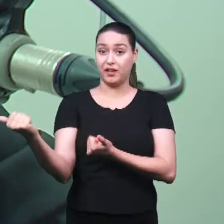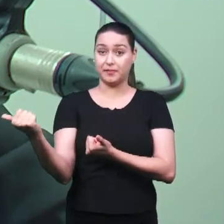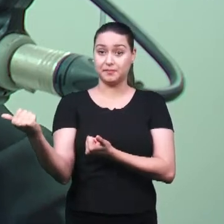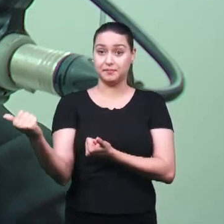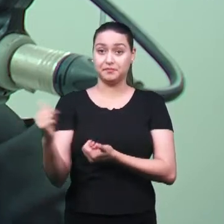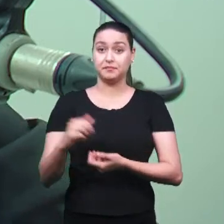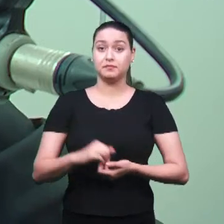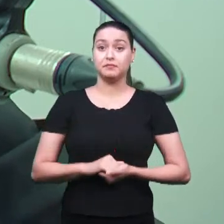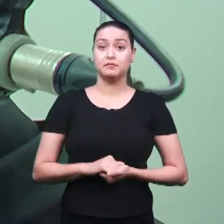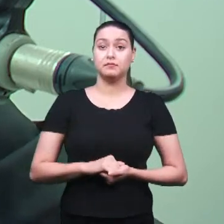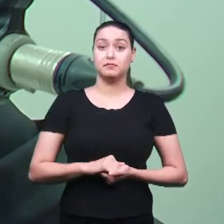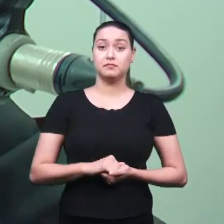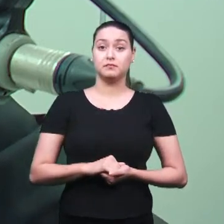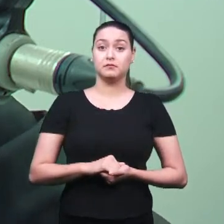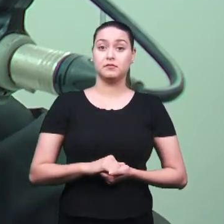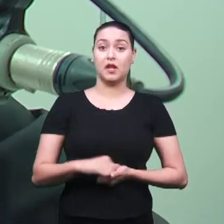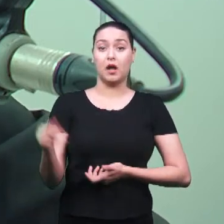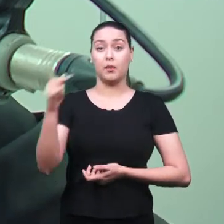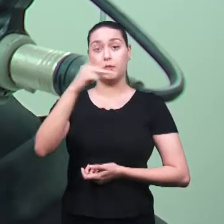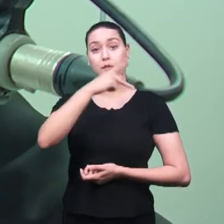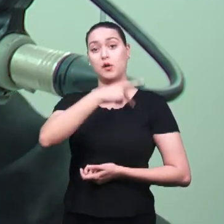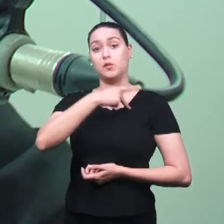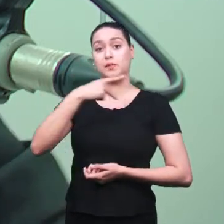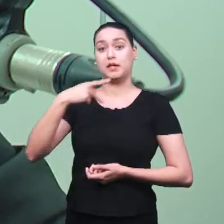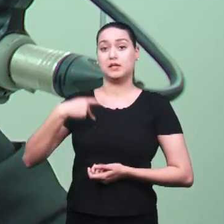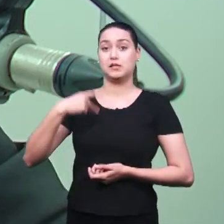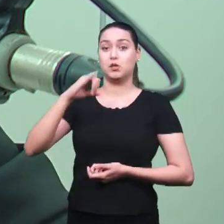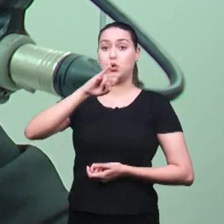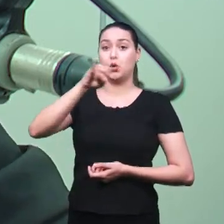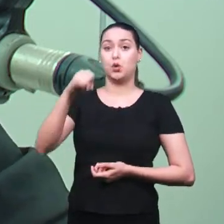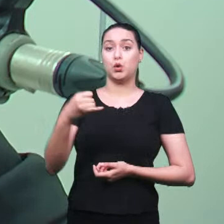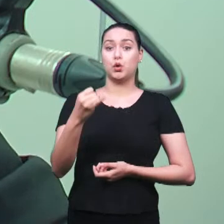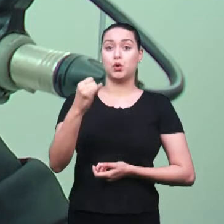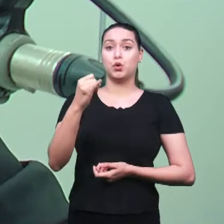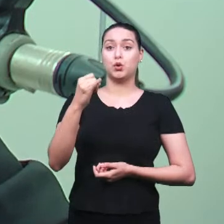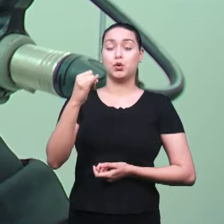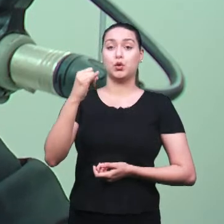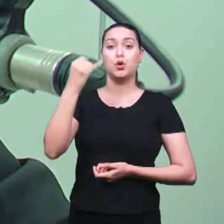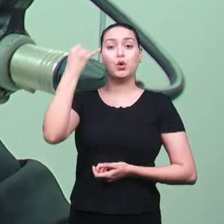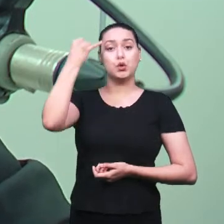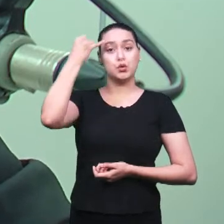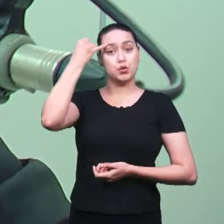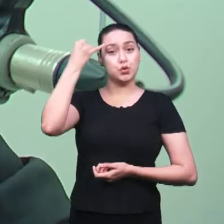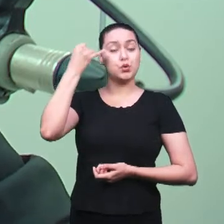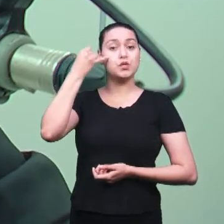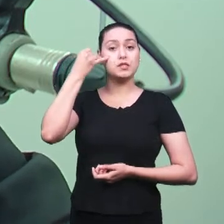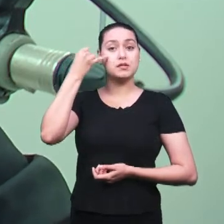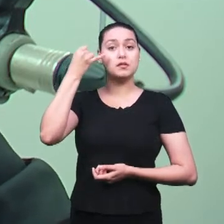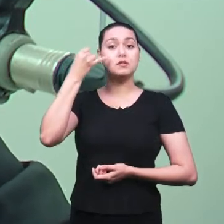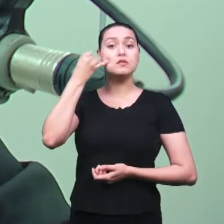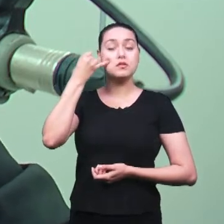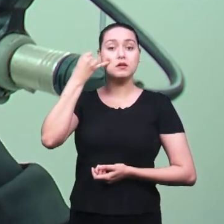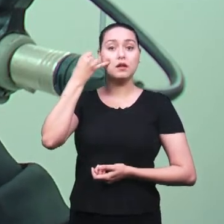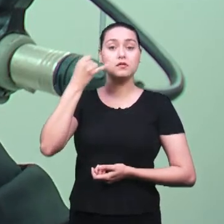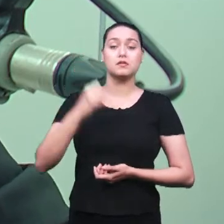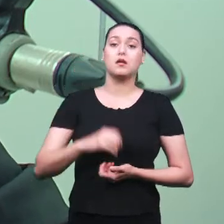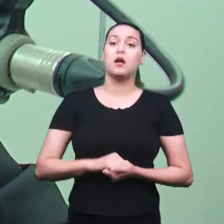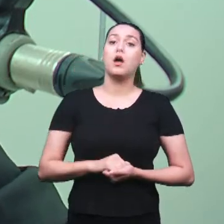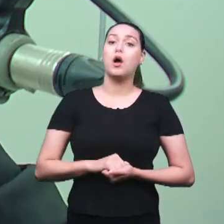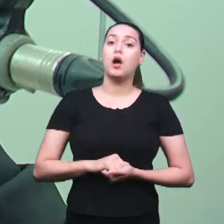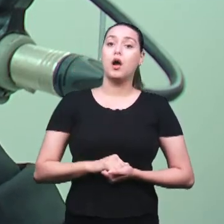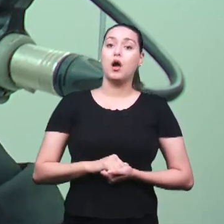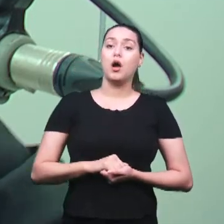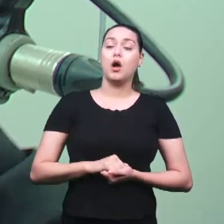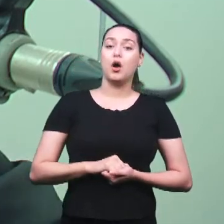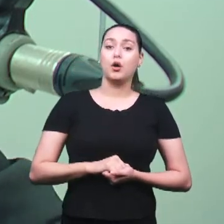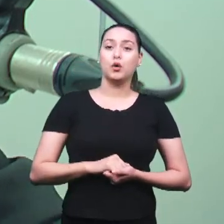conduzido pelo pastor Josias com os jovens. Esse programa começa às